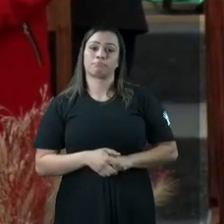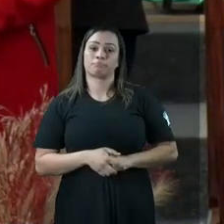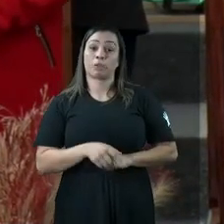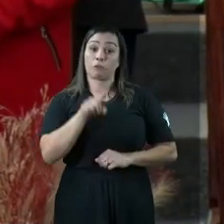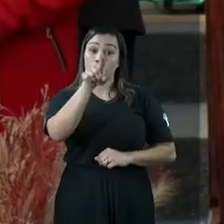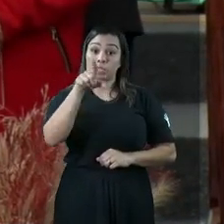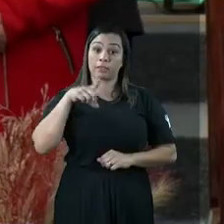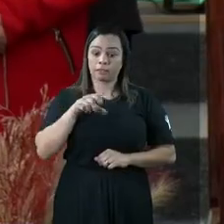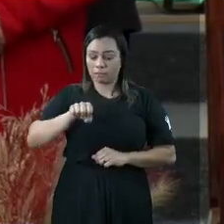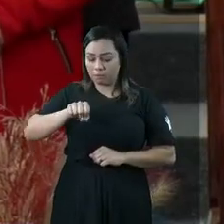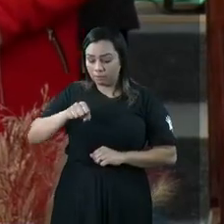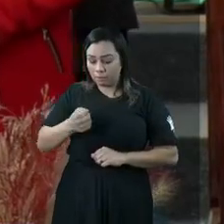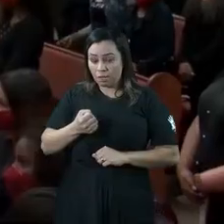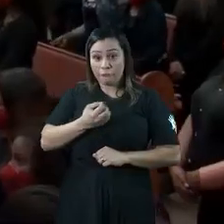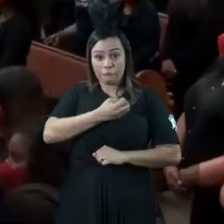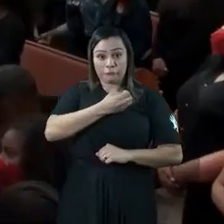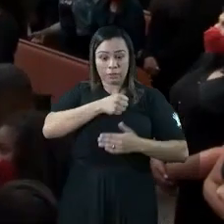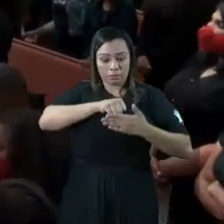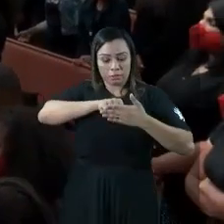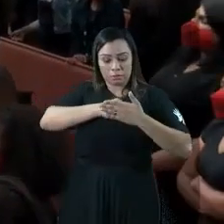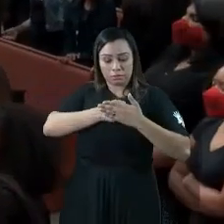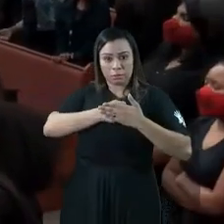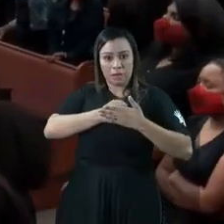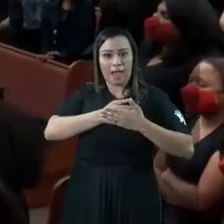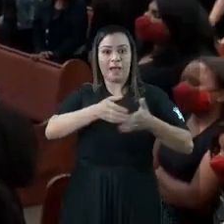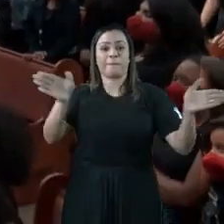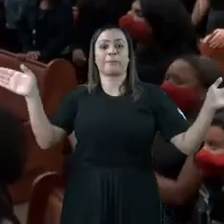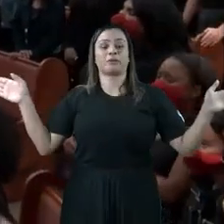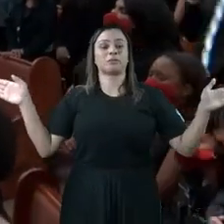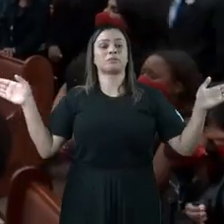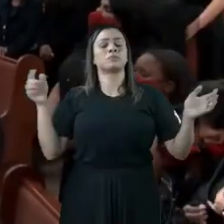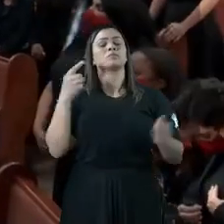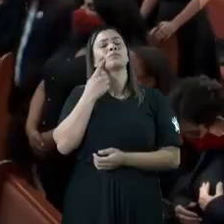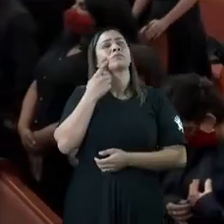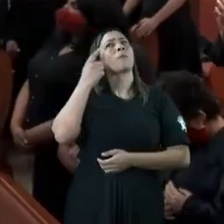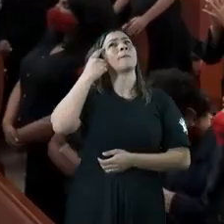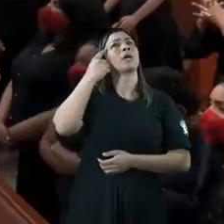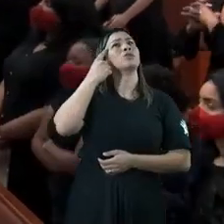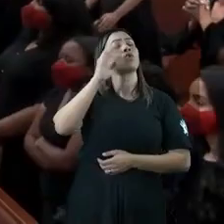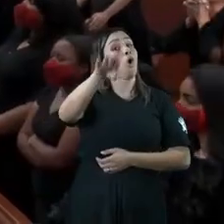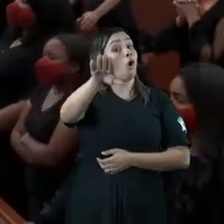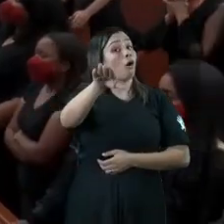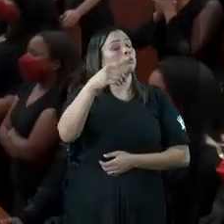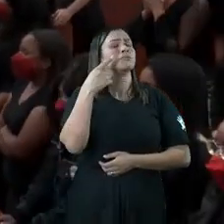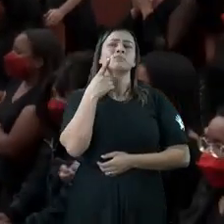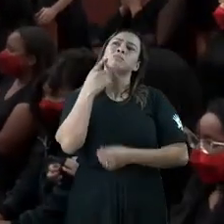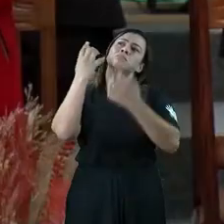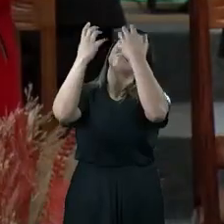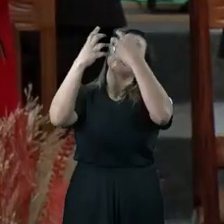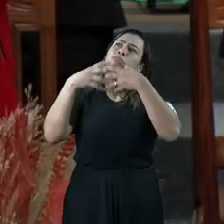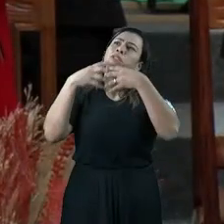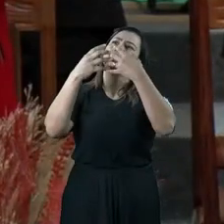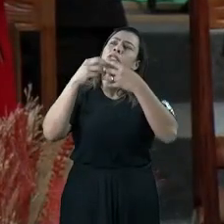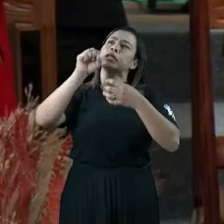de dentro para fora. Agora a pergunta é: se a porta se abre de dentro para fora, isso aqui é exegese simples, por que é